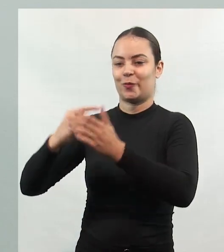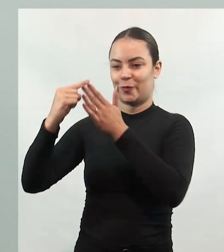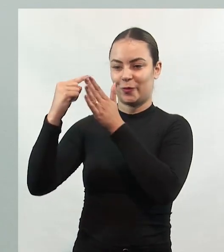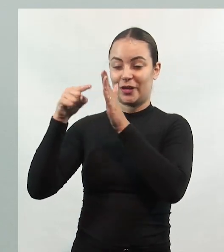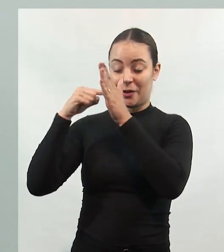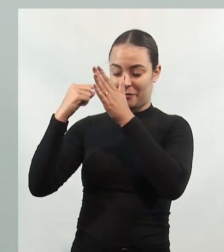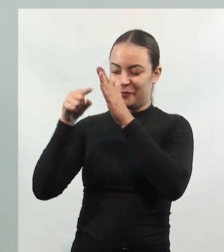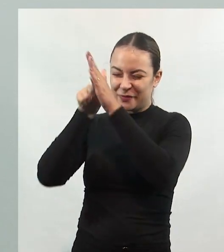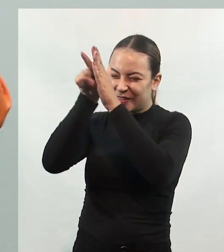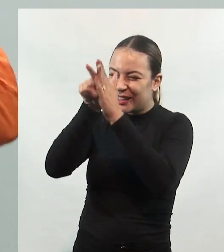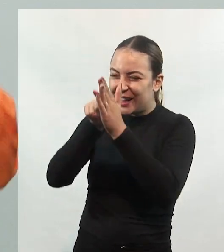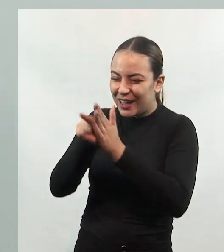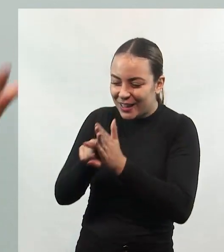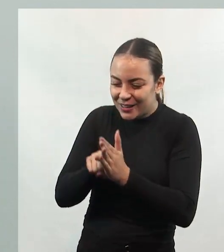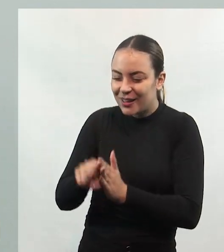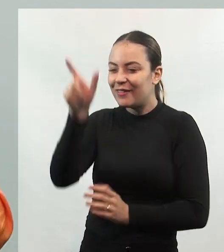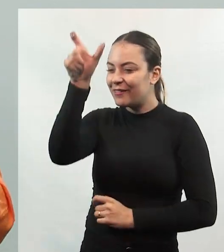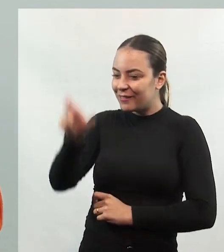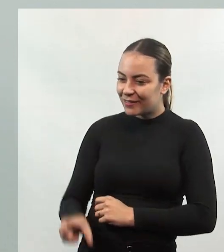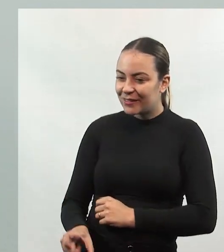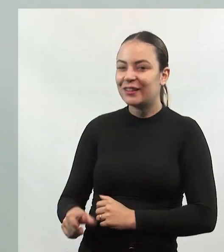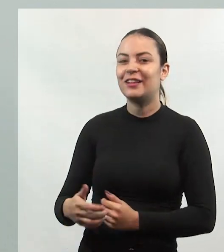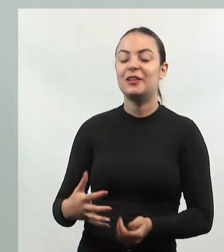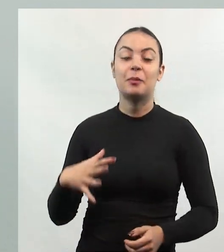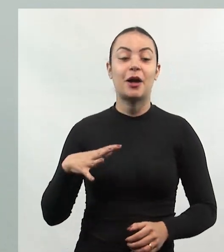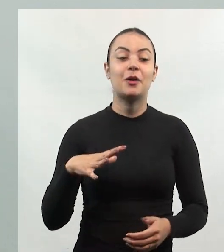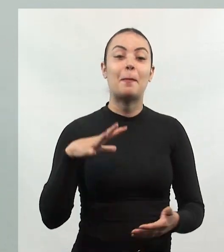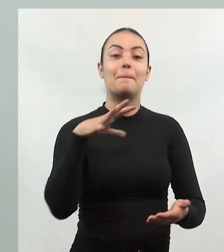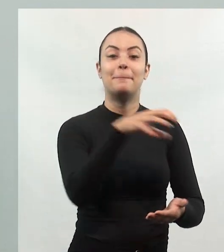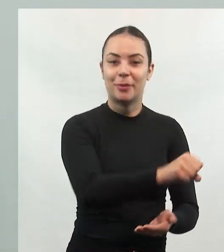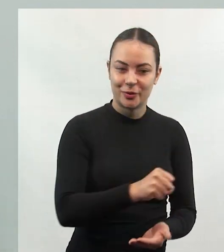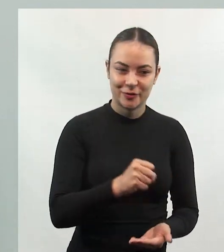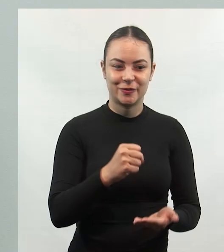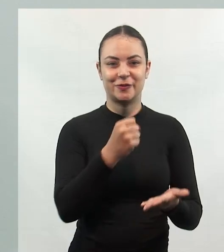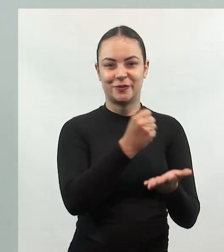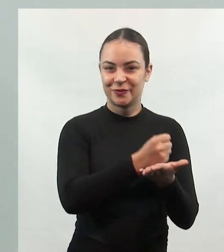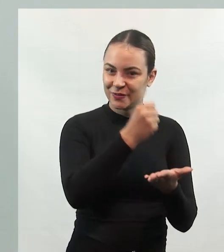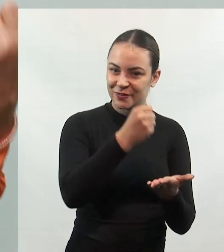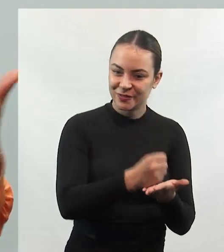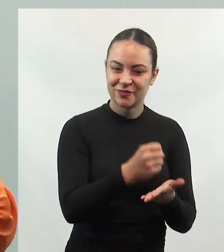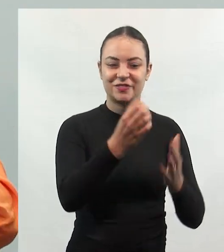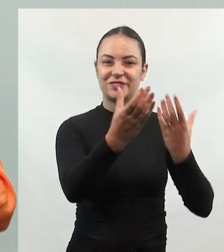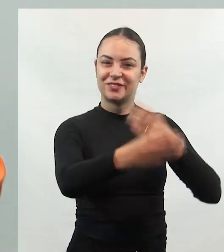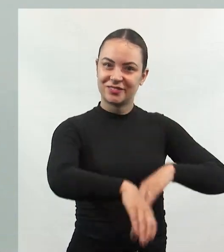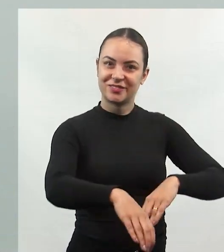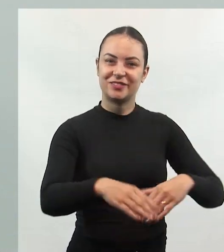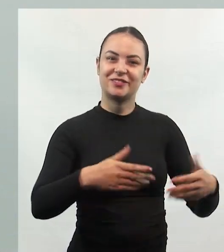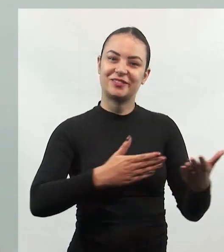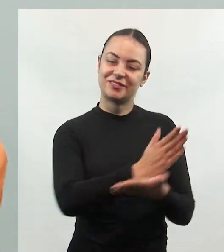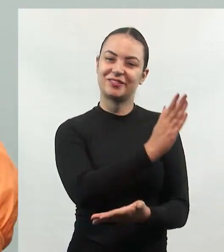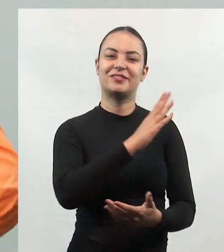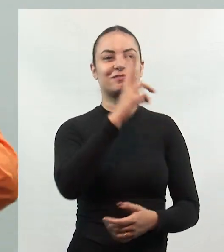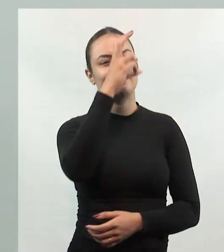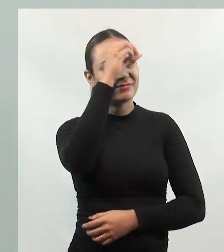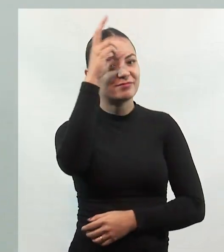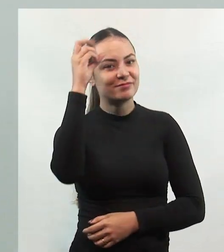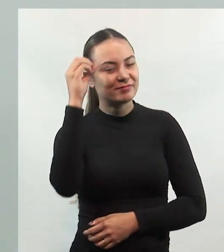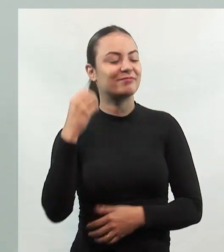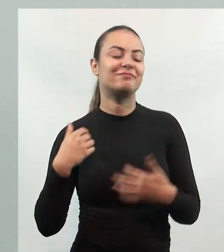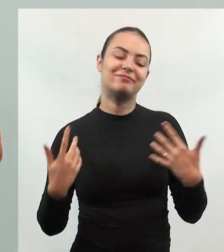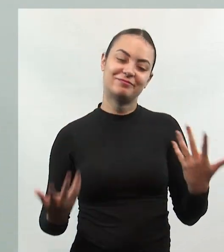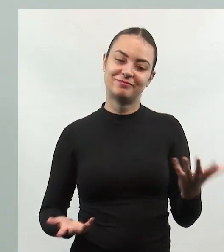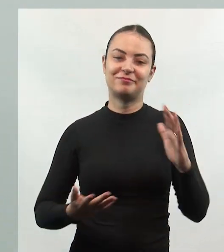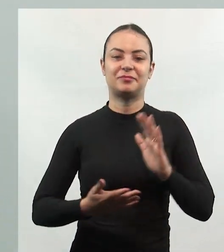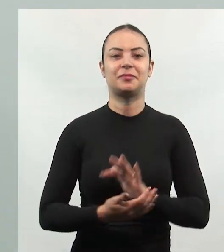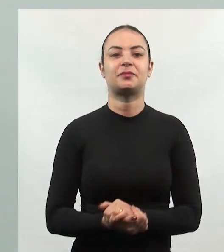festa. Gente, fui lá, fiz os exames. Minha mãe que foi lá na SEMAD levar, porque eu tinha que estagiar na Uni, levou os exames lá, depois